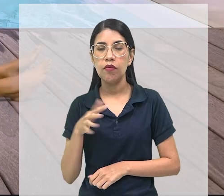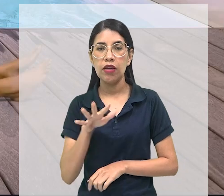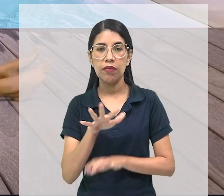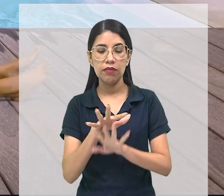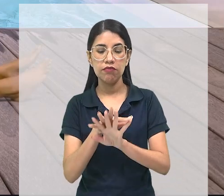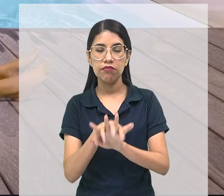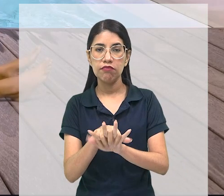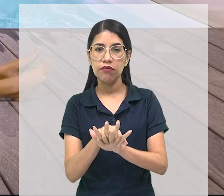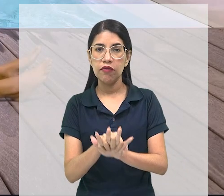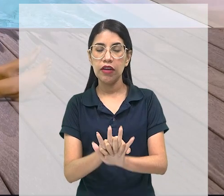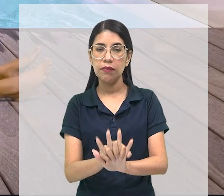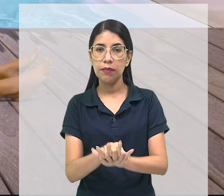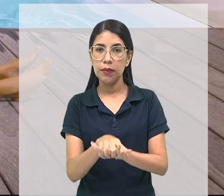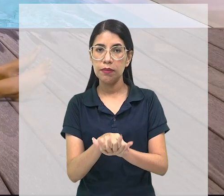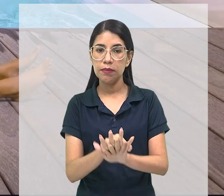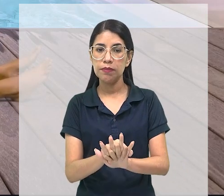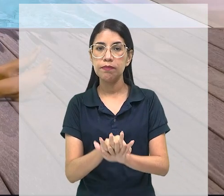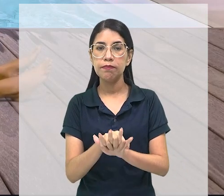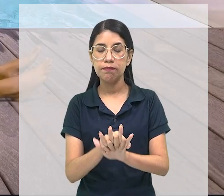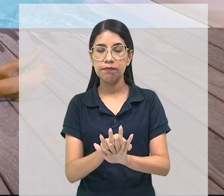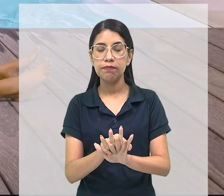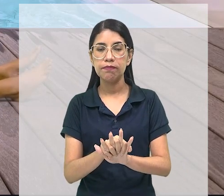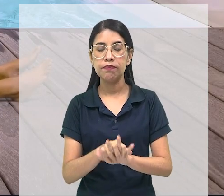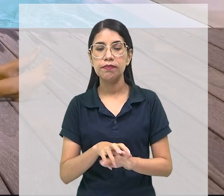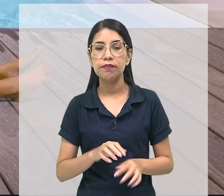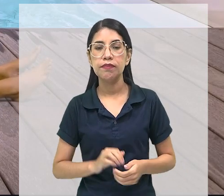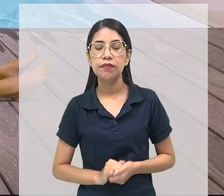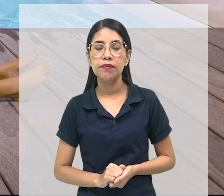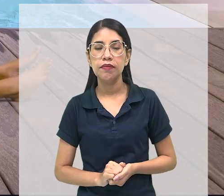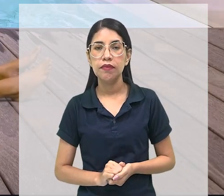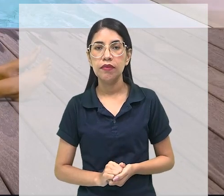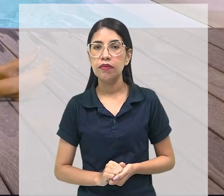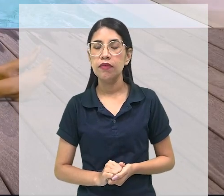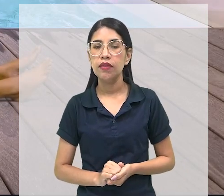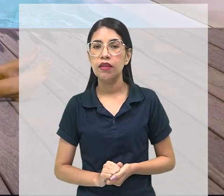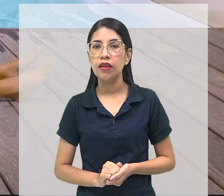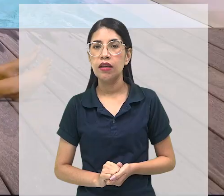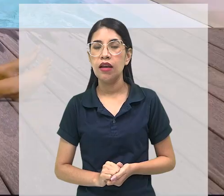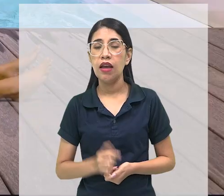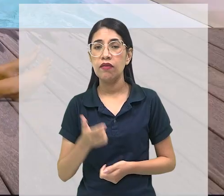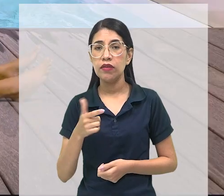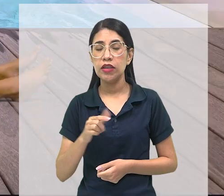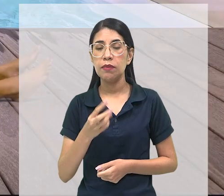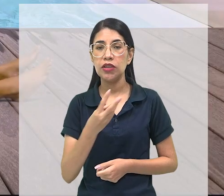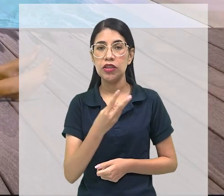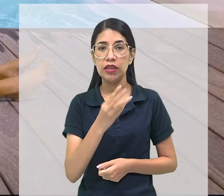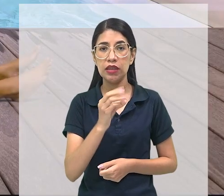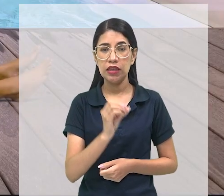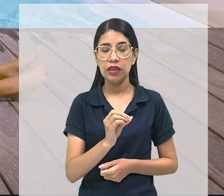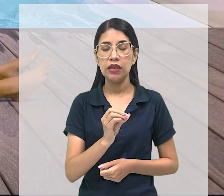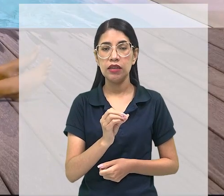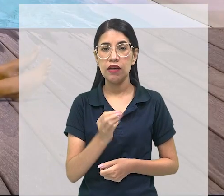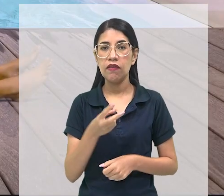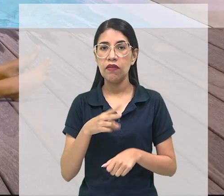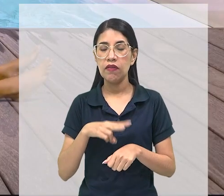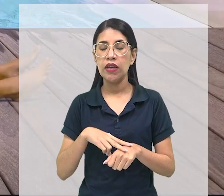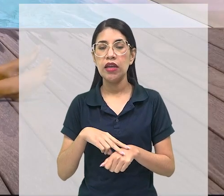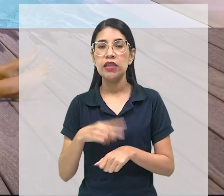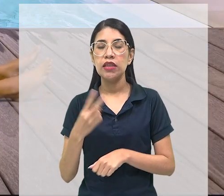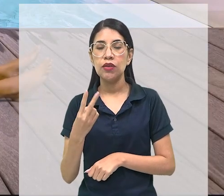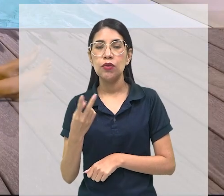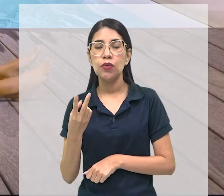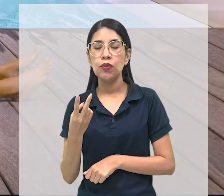da outra, dessa maneira, e você vai fazer 30 compressões a cada